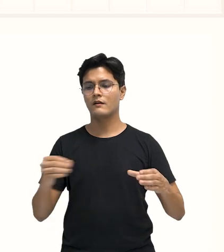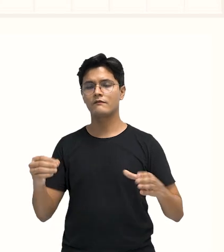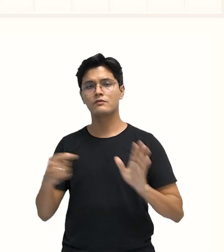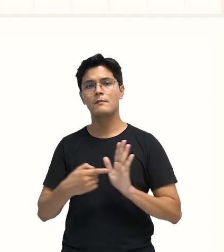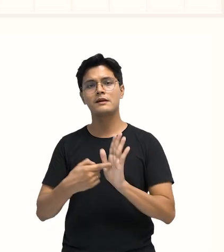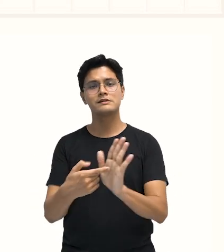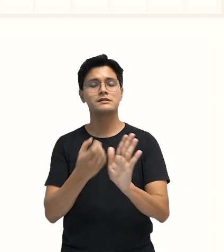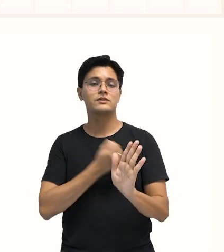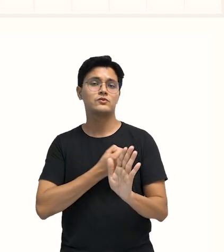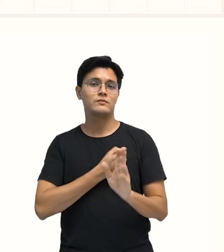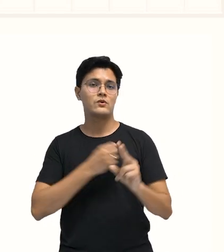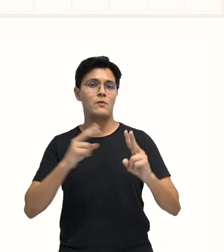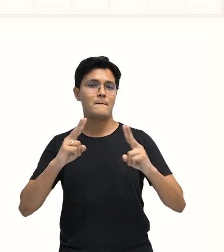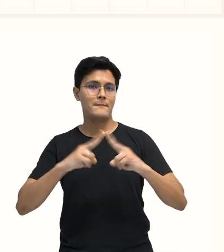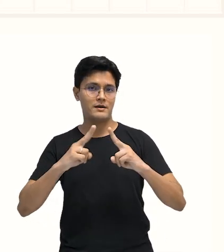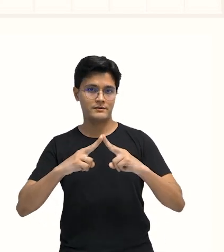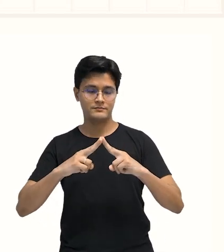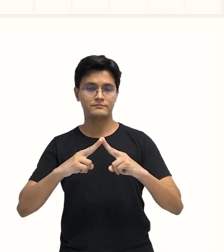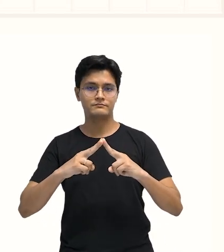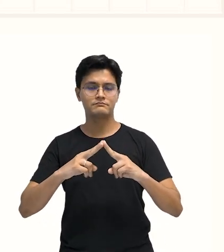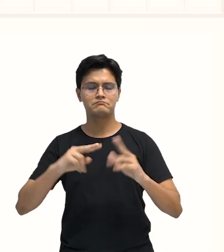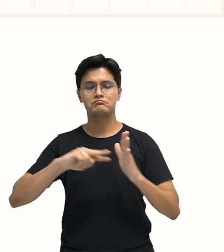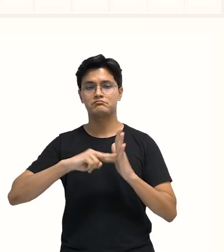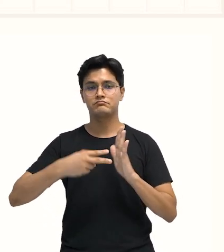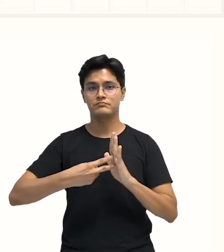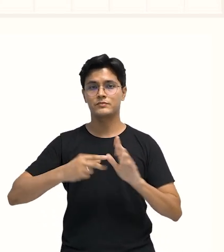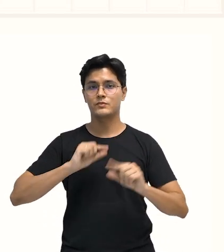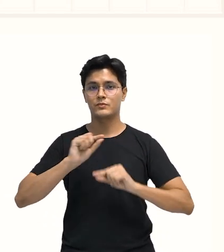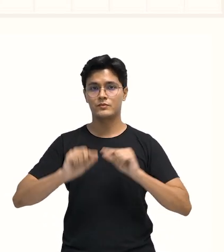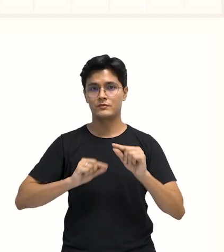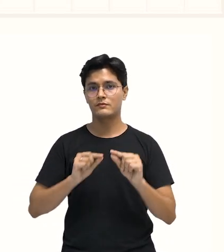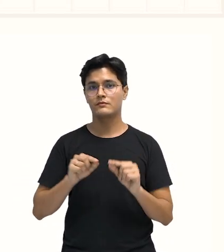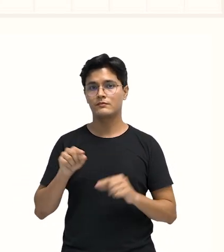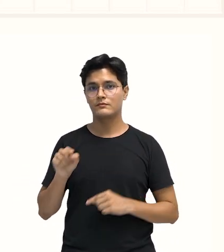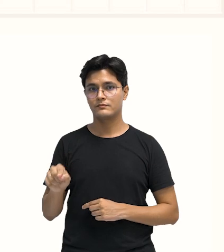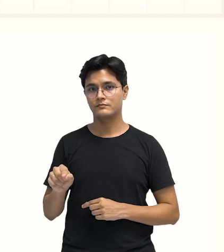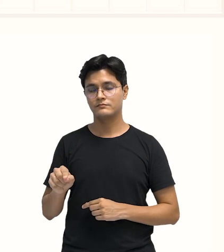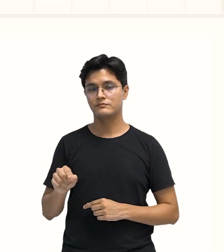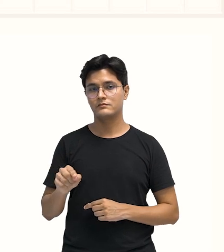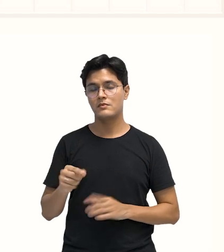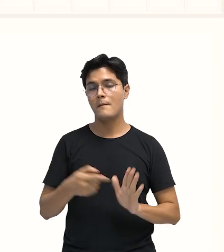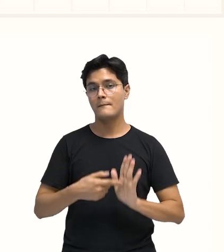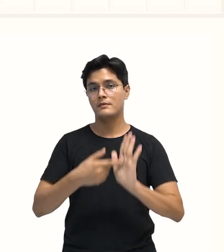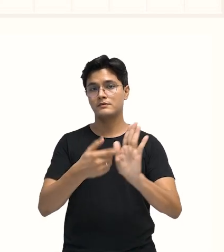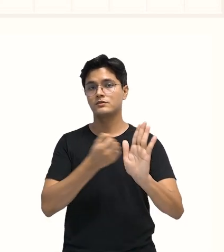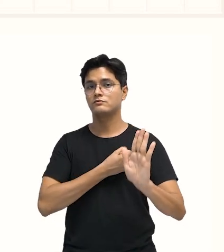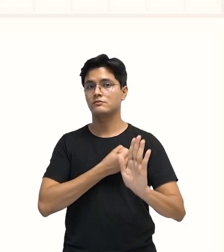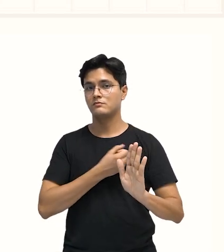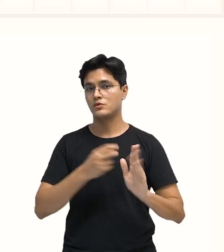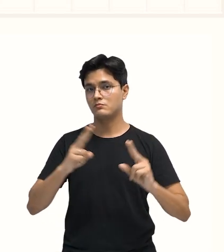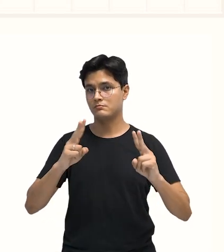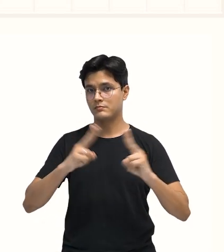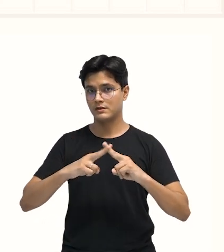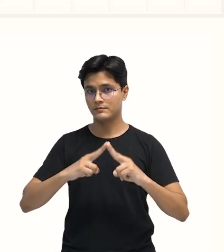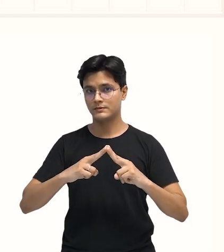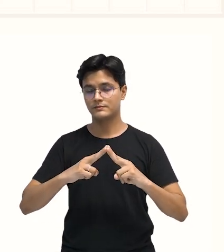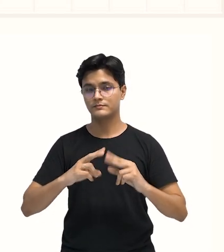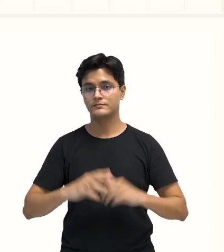par. Ou seja, esse aqui é um evento, sair par, ou seja, sair um número